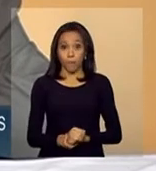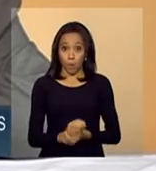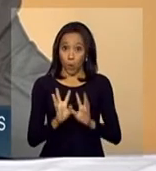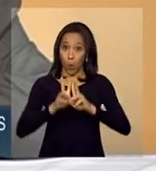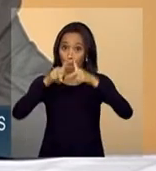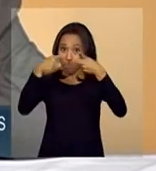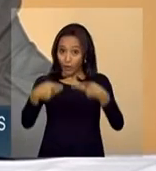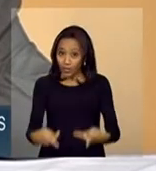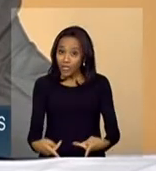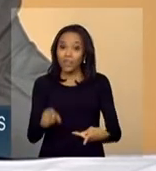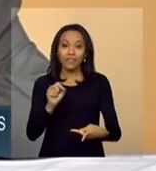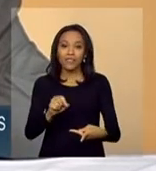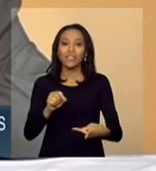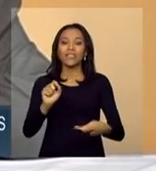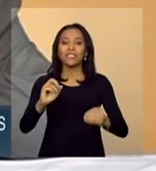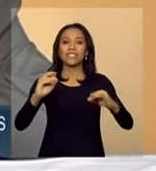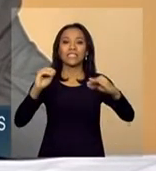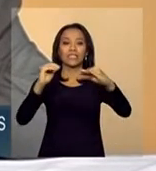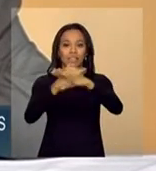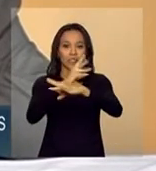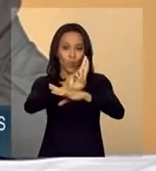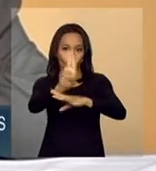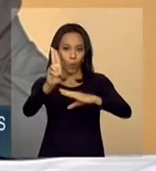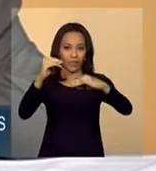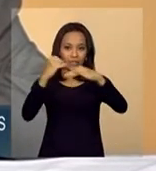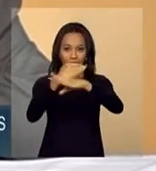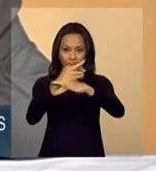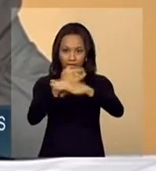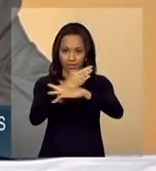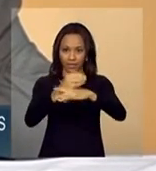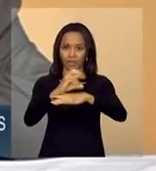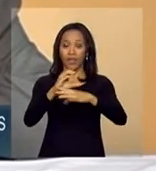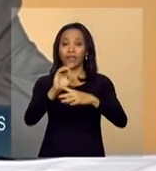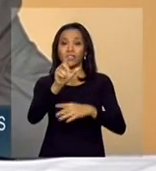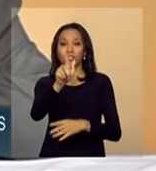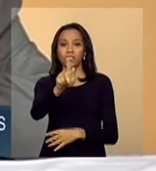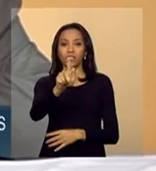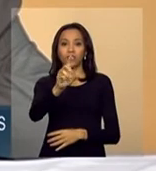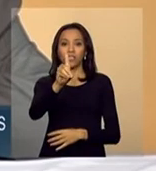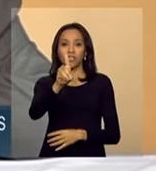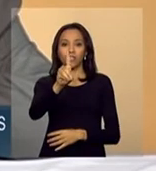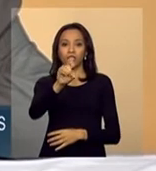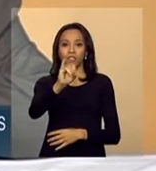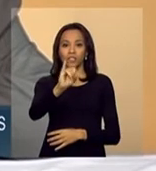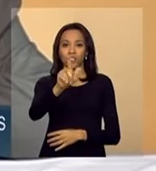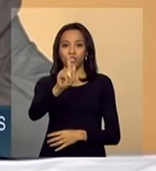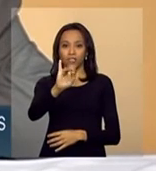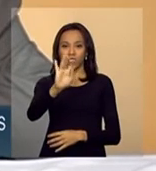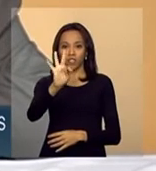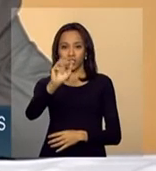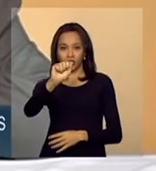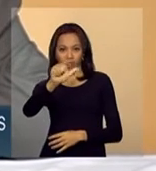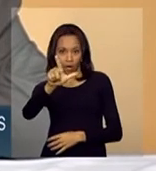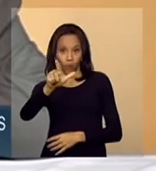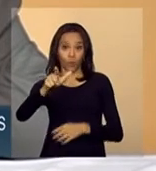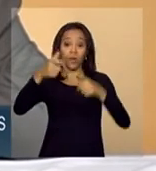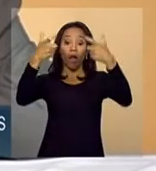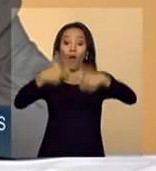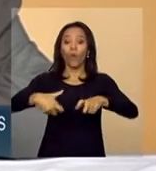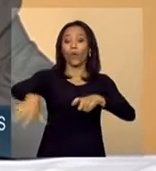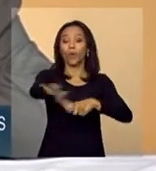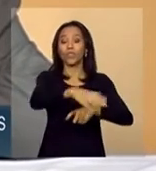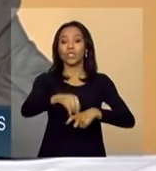projeto de cidades digitais aqui no Rio de Janeiro. Então, nós vamos estender essa rede para o resto da Ilha do Governador, para atendimento à população da Ilha do Governador.